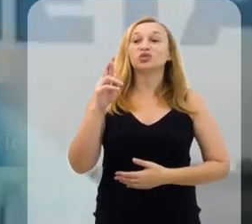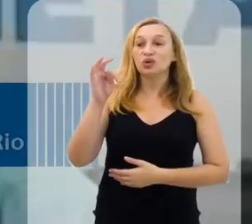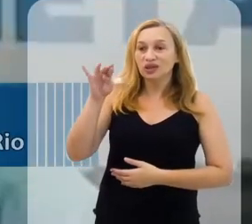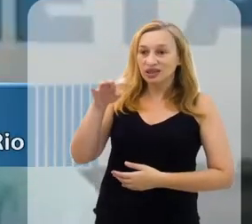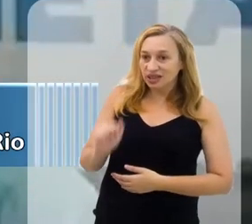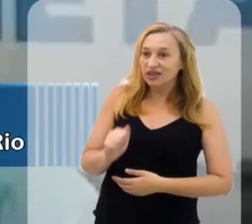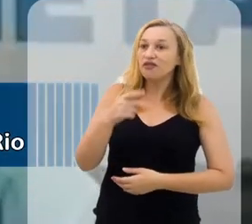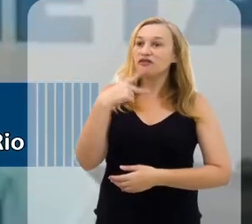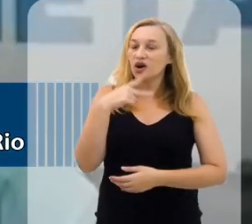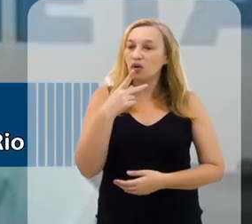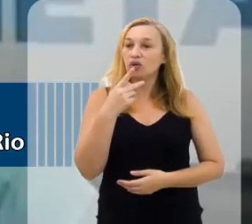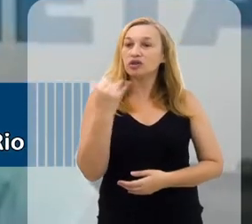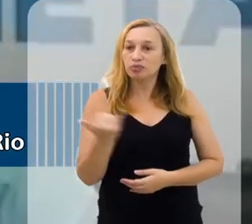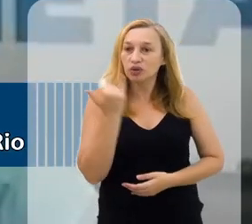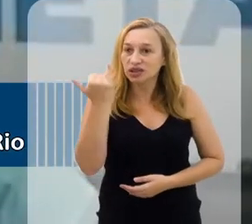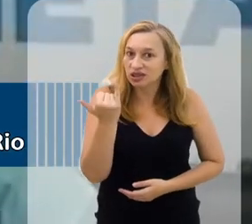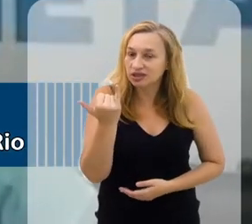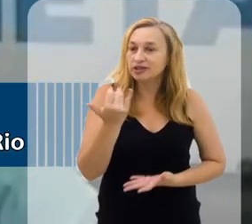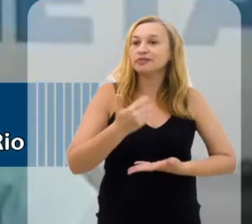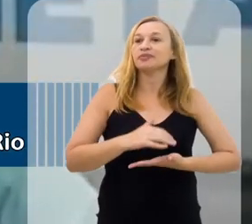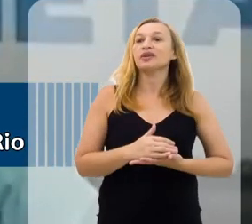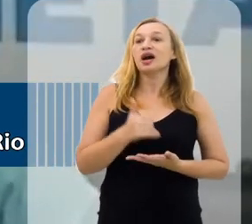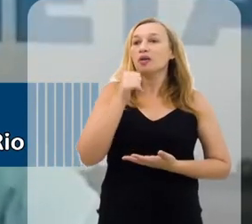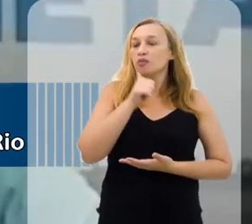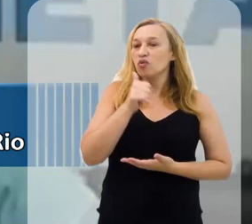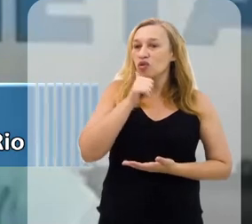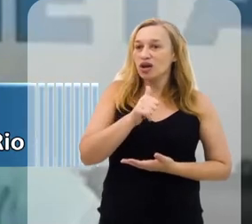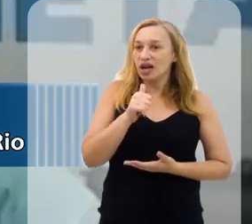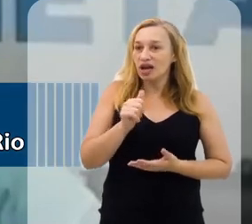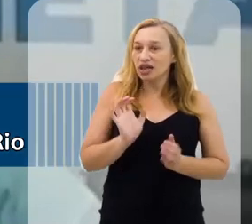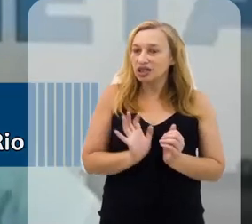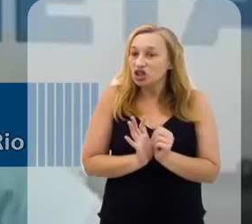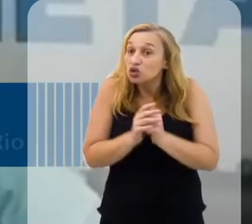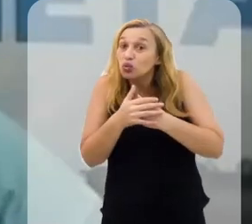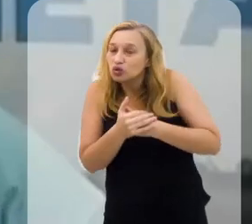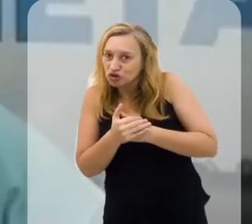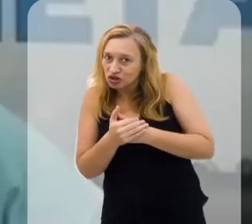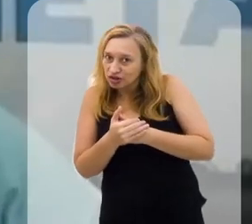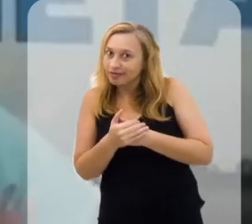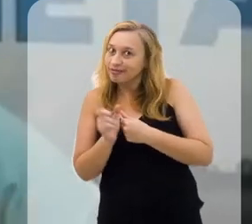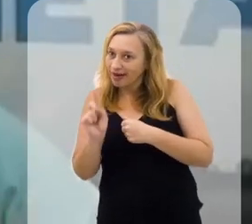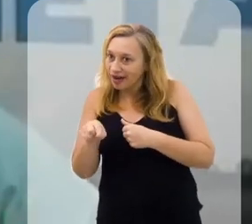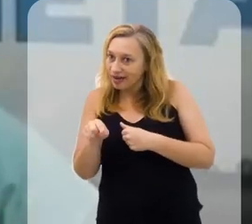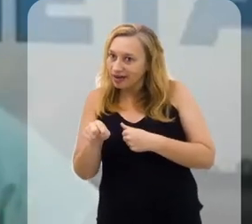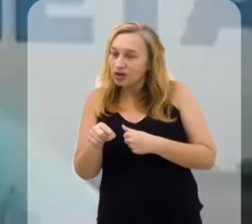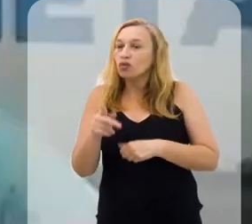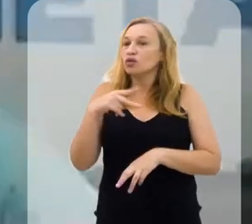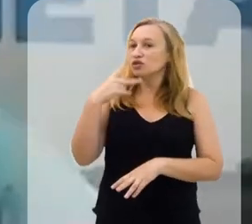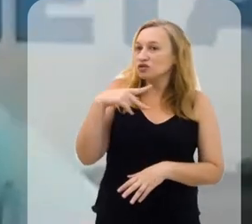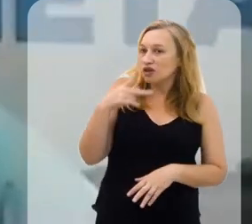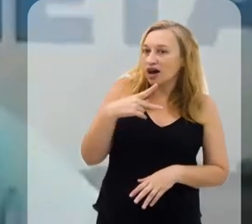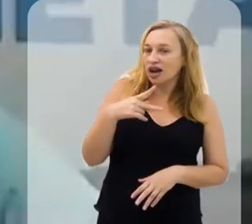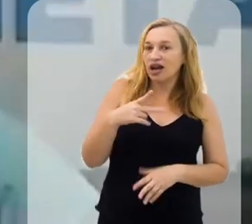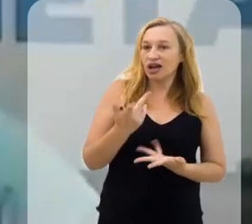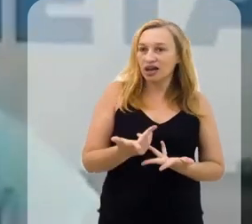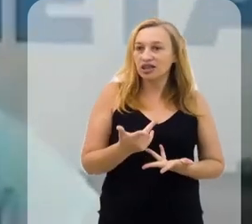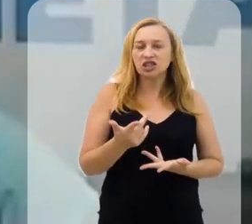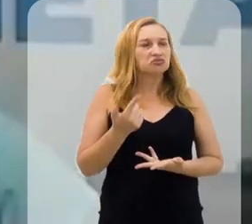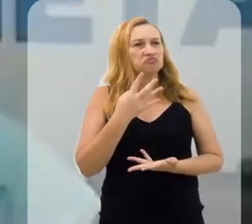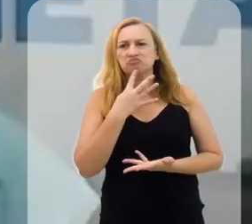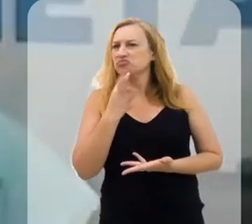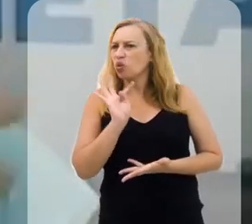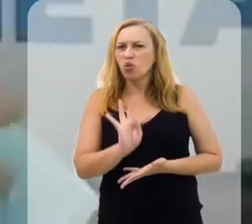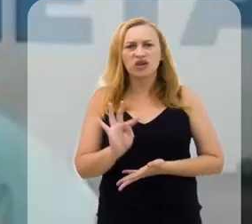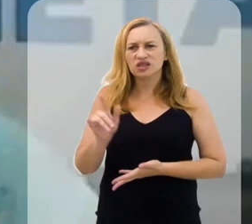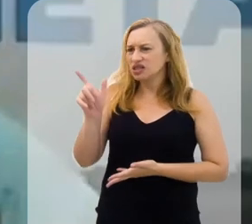A Rosana falou uma coisa importante, né? A mulher está oculta de alguma forma, né? Quando ela fala, né,